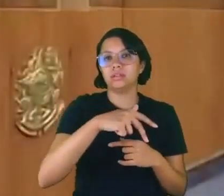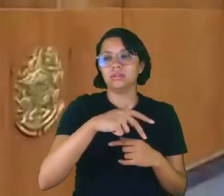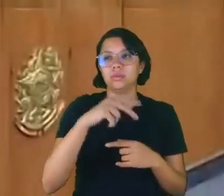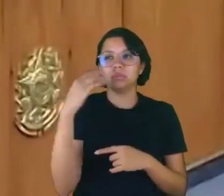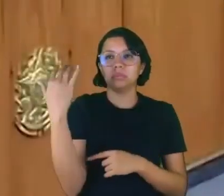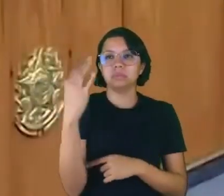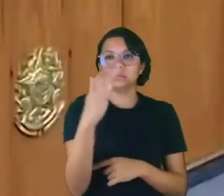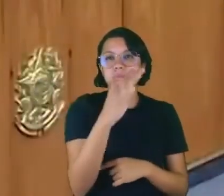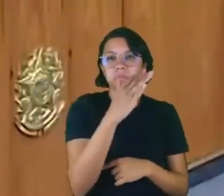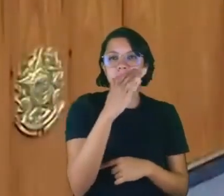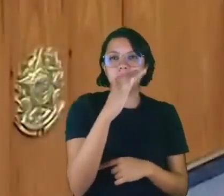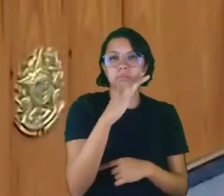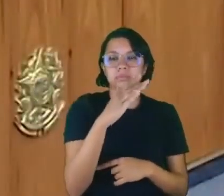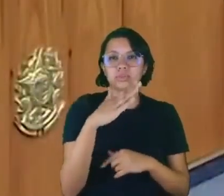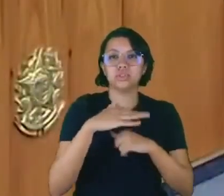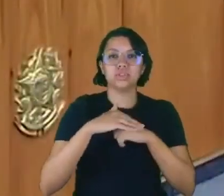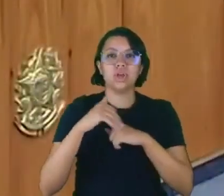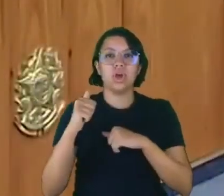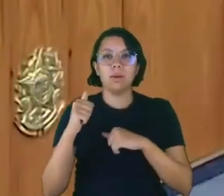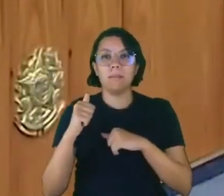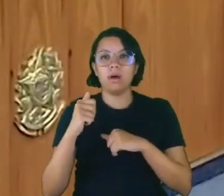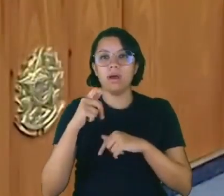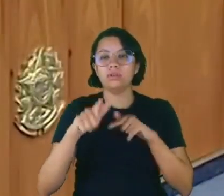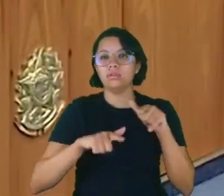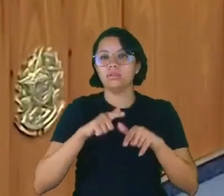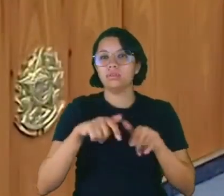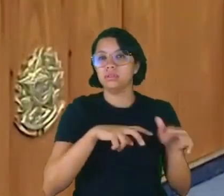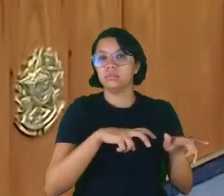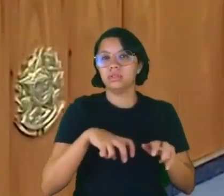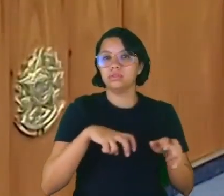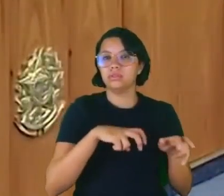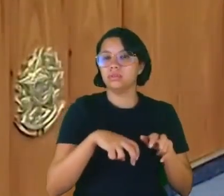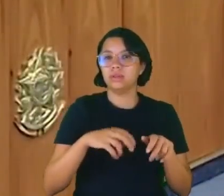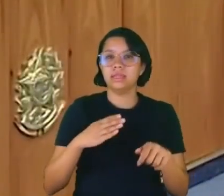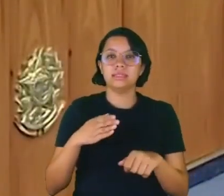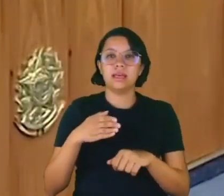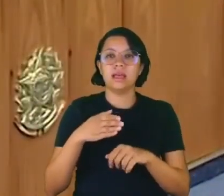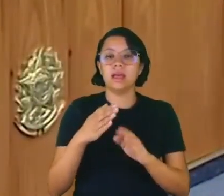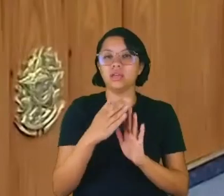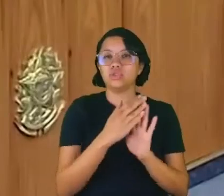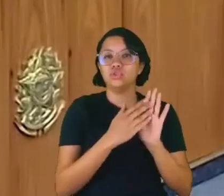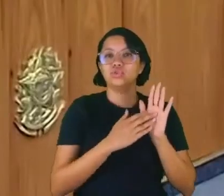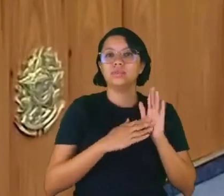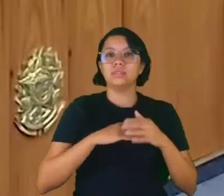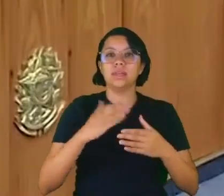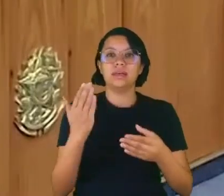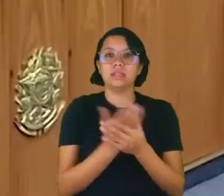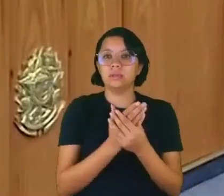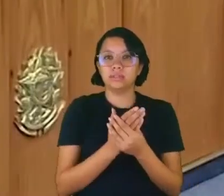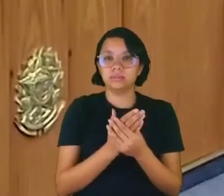conclamando os trabalhadores rurais a ingressarem com a ação. Então, ia